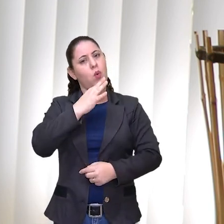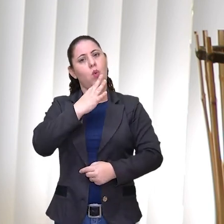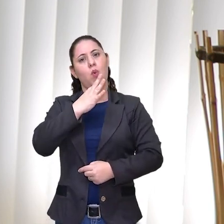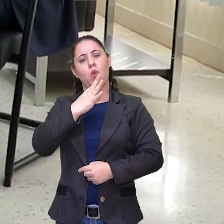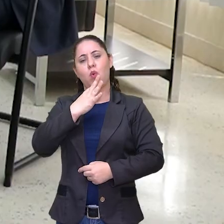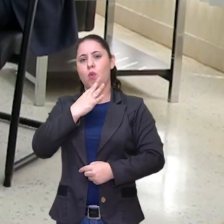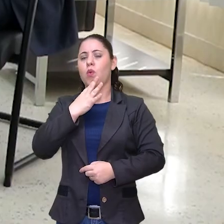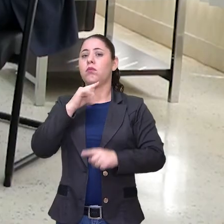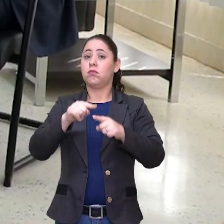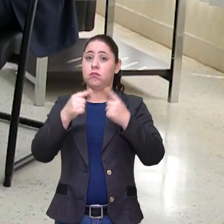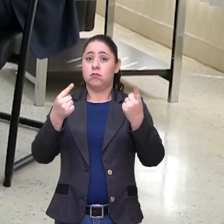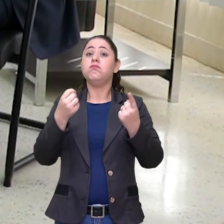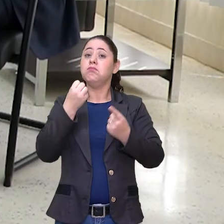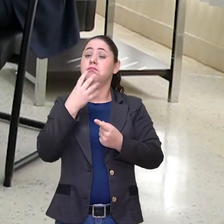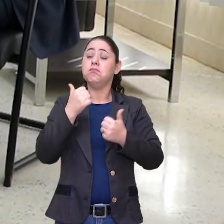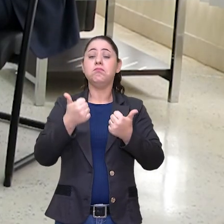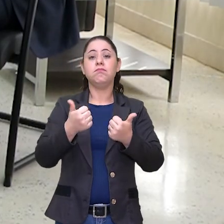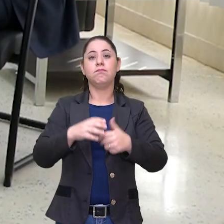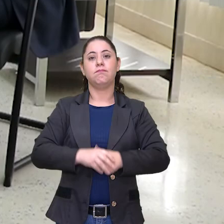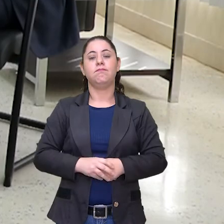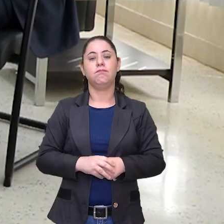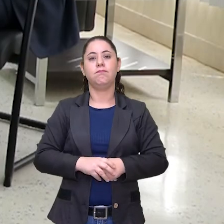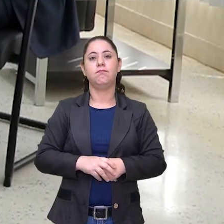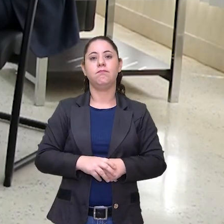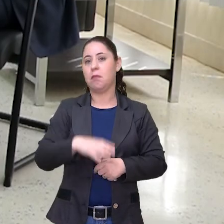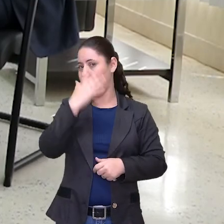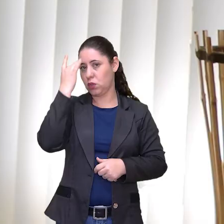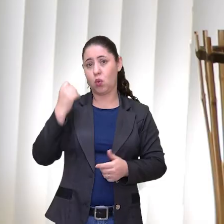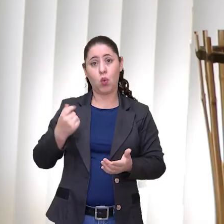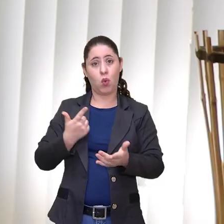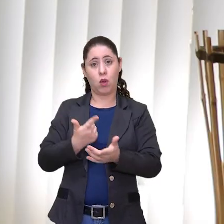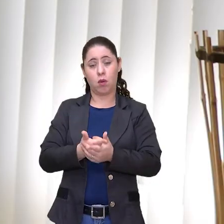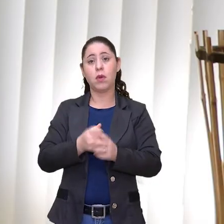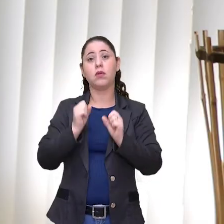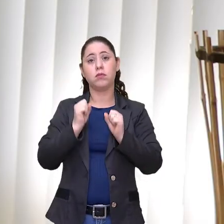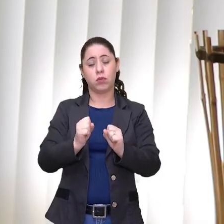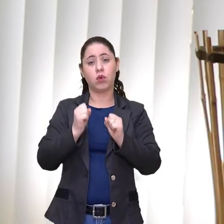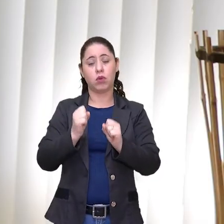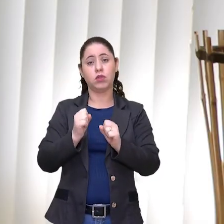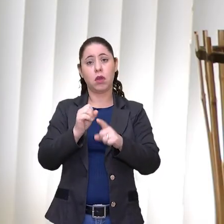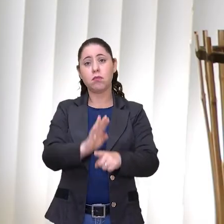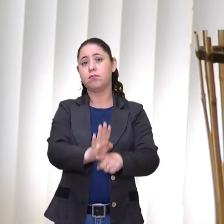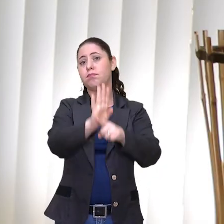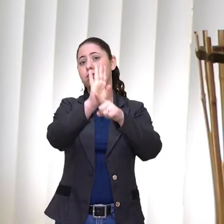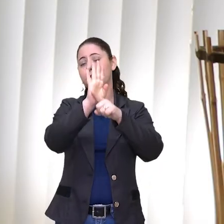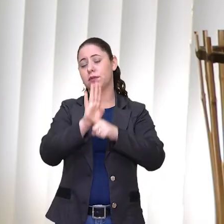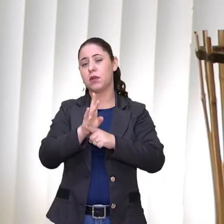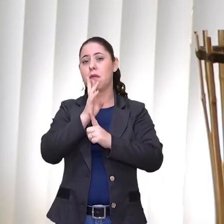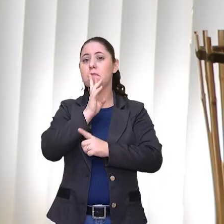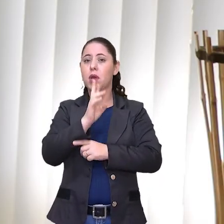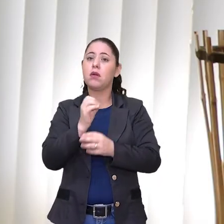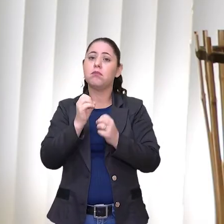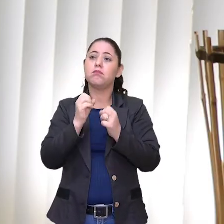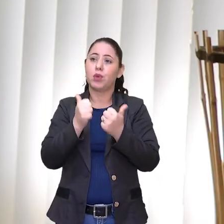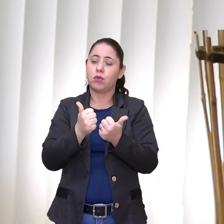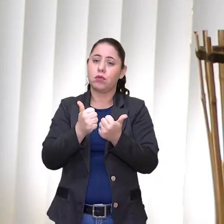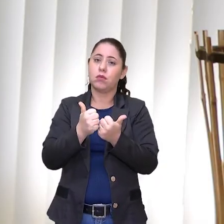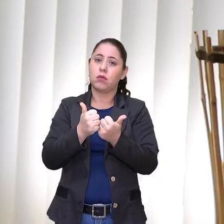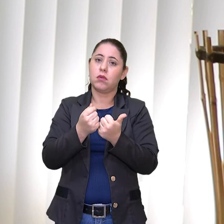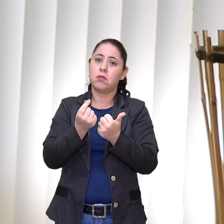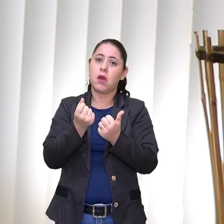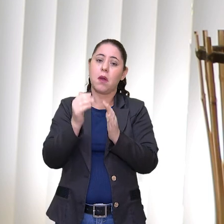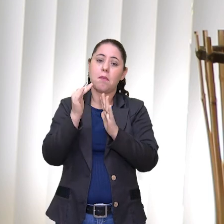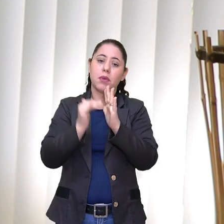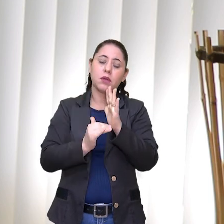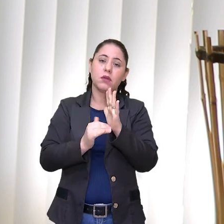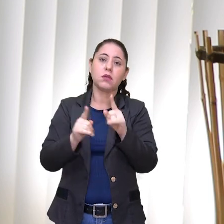de coragem, um pouquinho de conhecimento, mas é um bom negócio. Para quem adquire, isso pode trazer algum tipo de